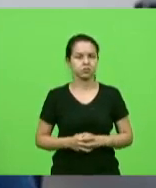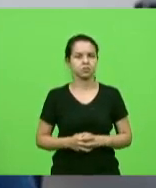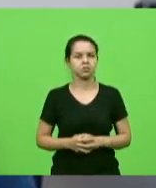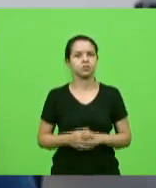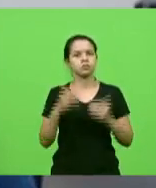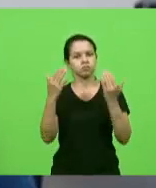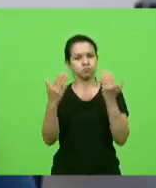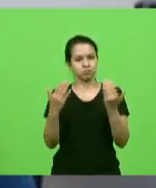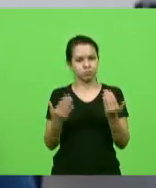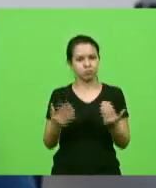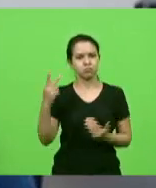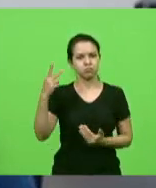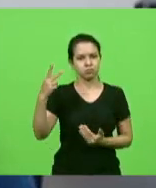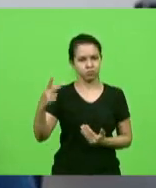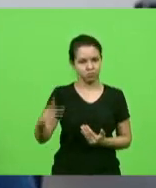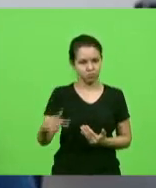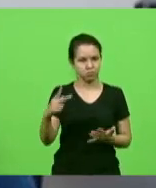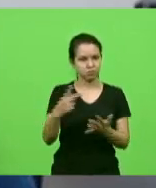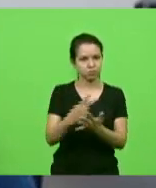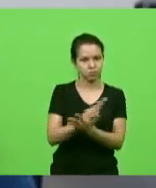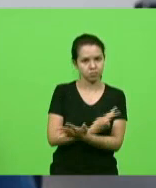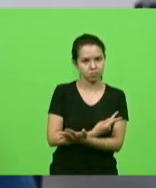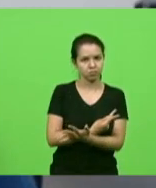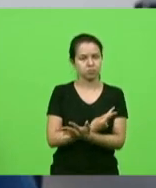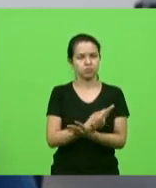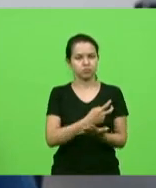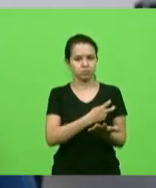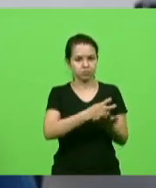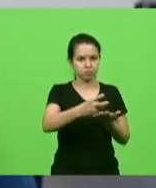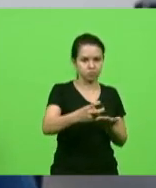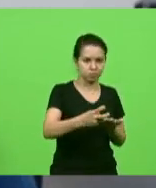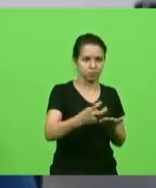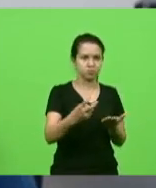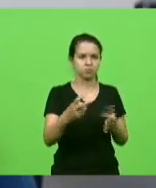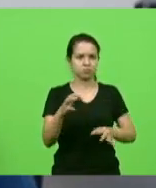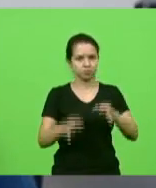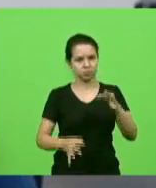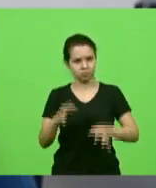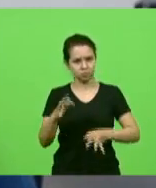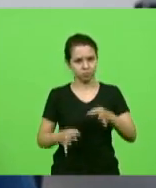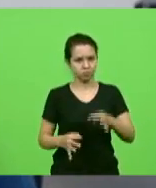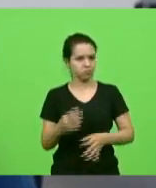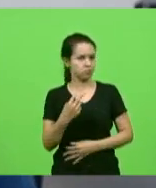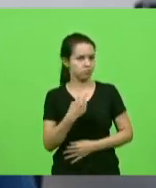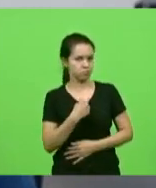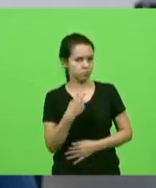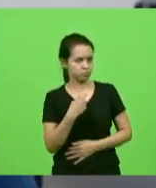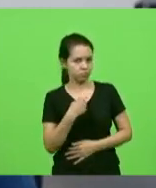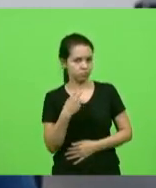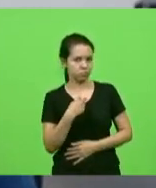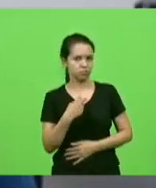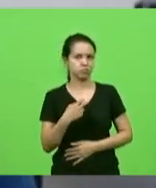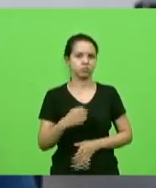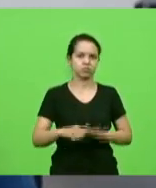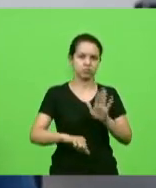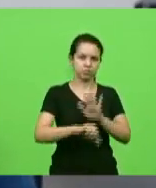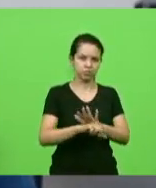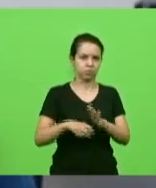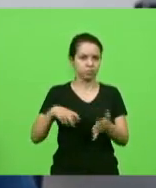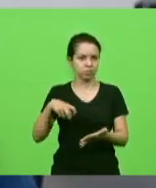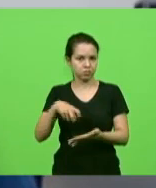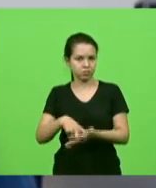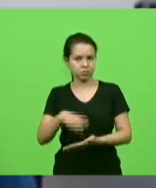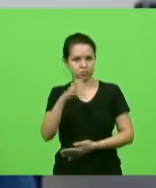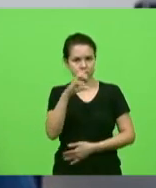e sem aulas por meio de procedimentos gêmeos do vítimas ao qual não se pode atribuir caráter de processo penal civil ou